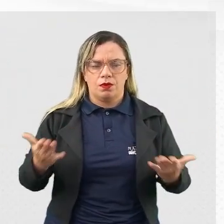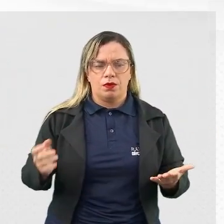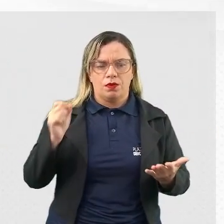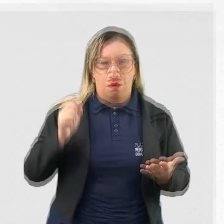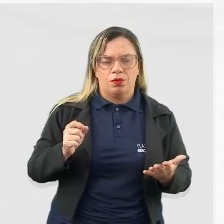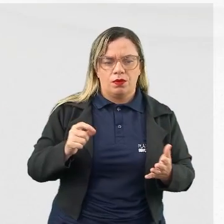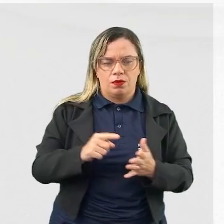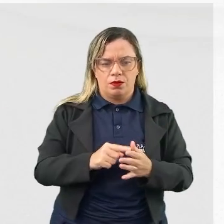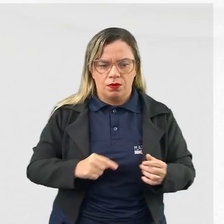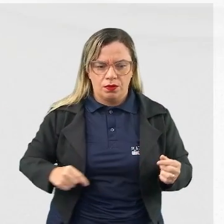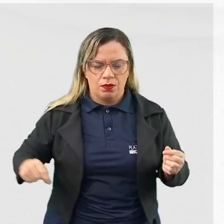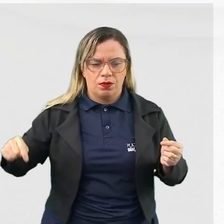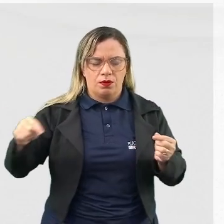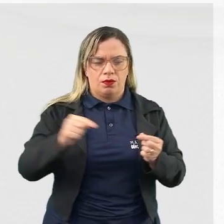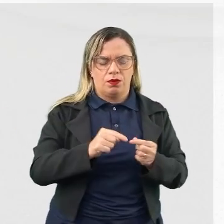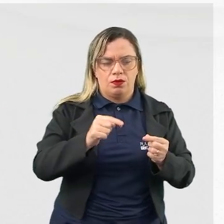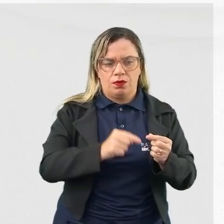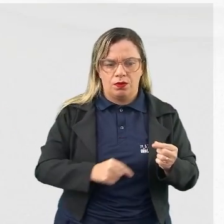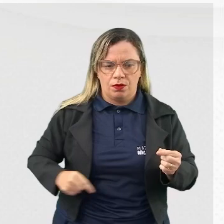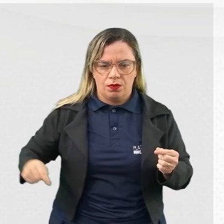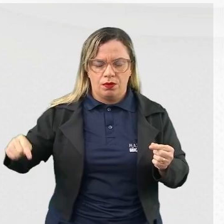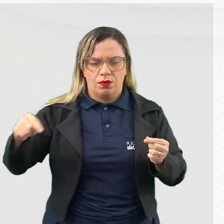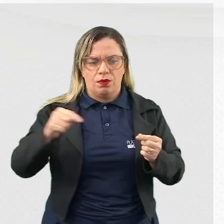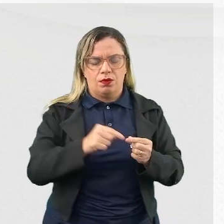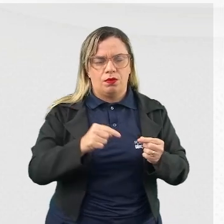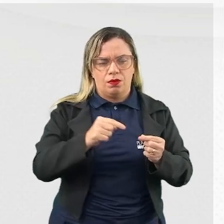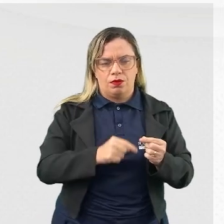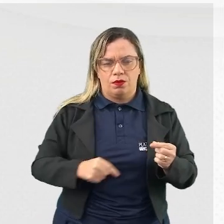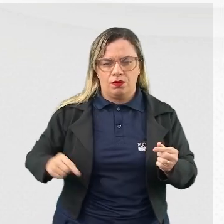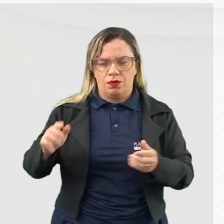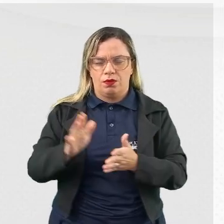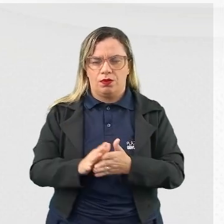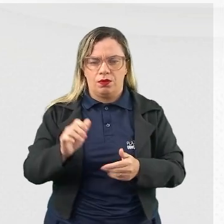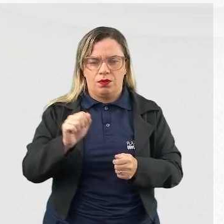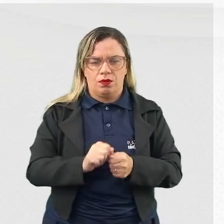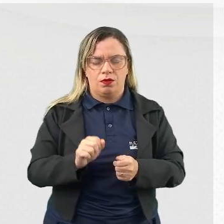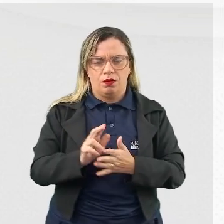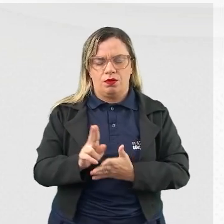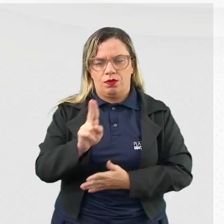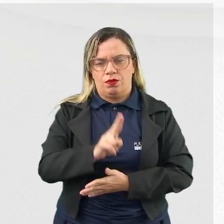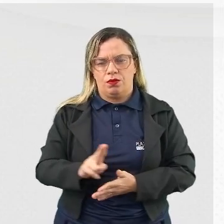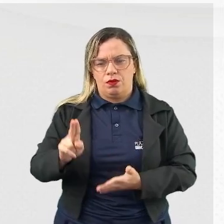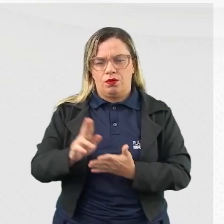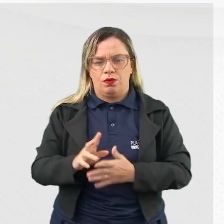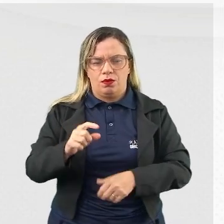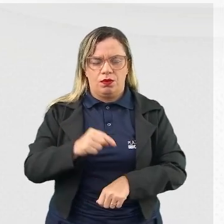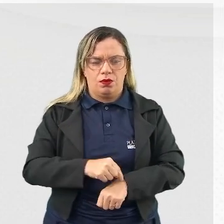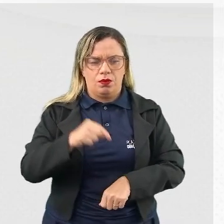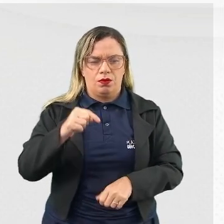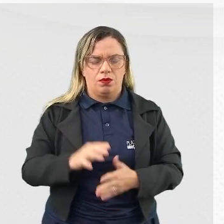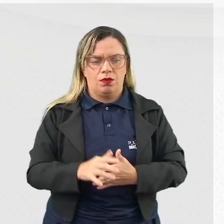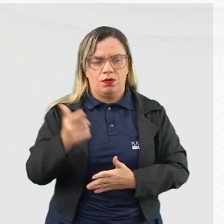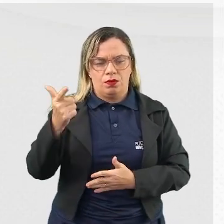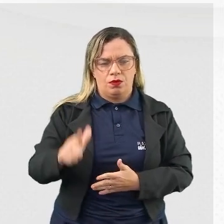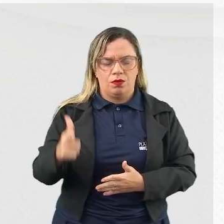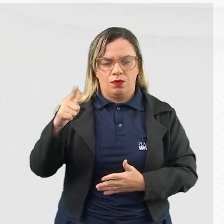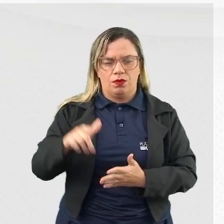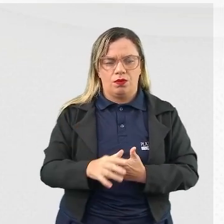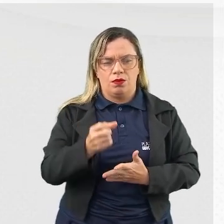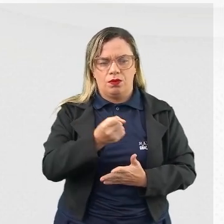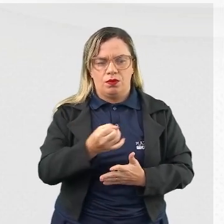Frequência é o número de voltas realizadas em uma unidade de tempo. É o número de